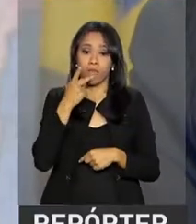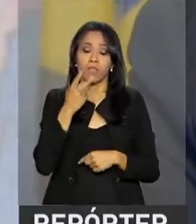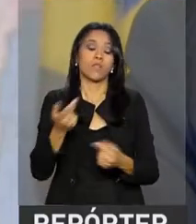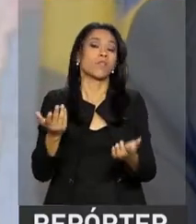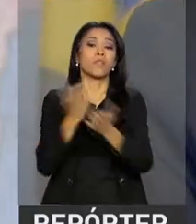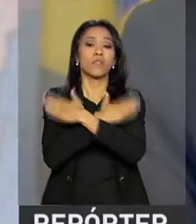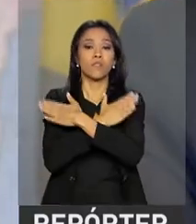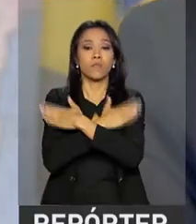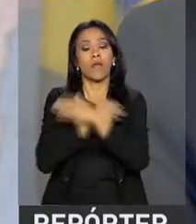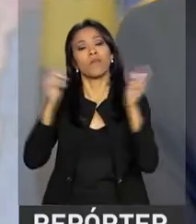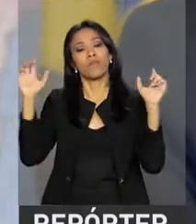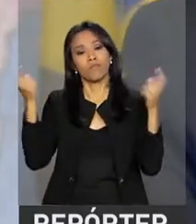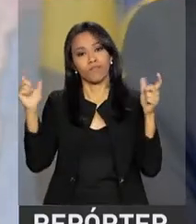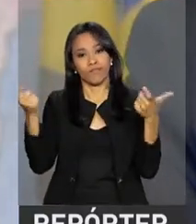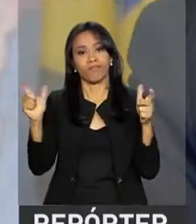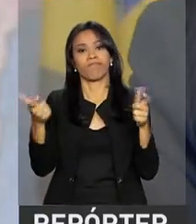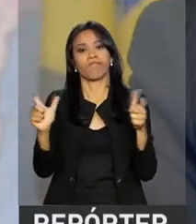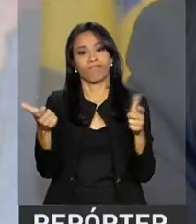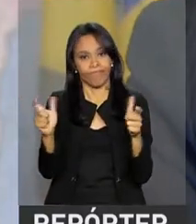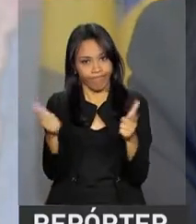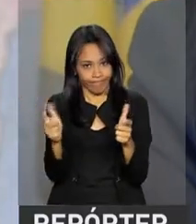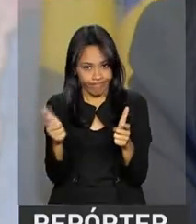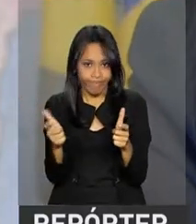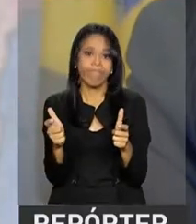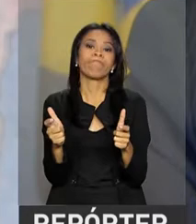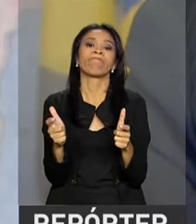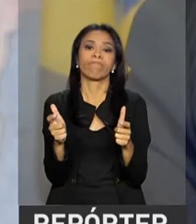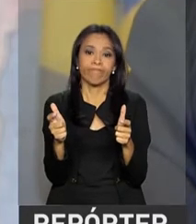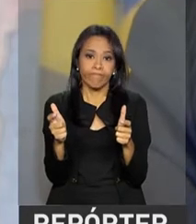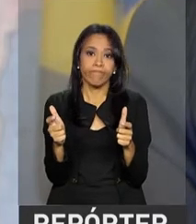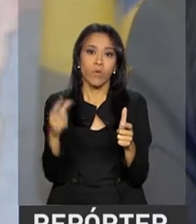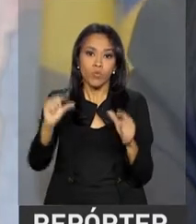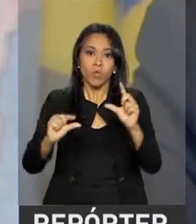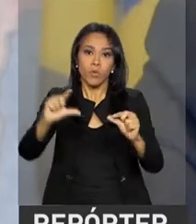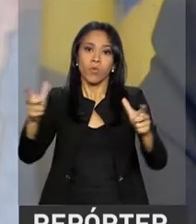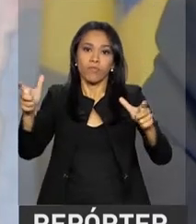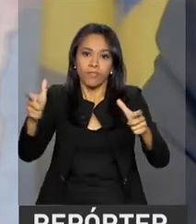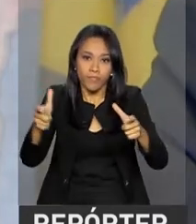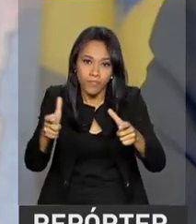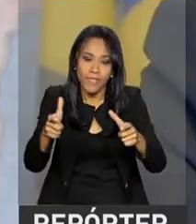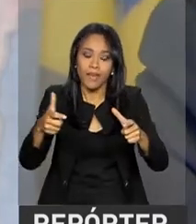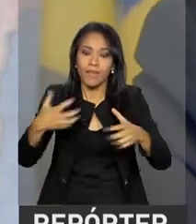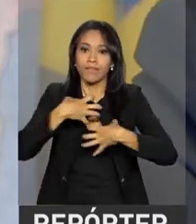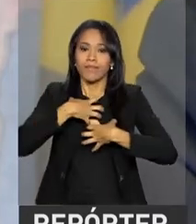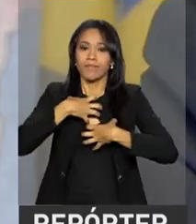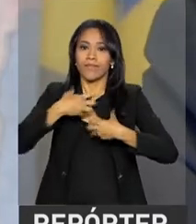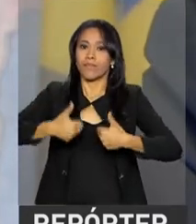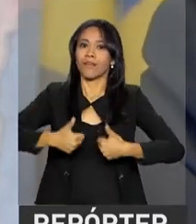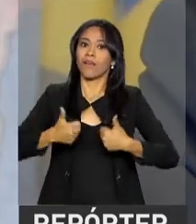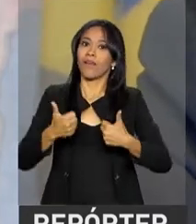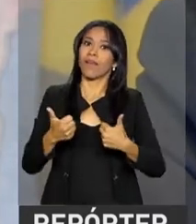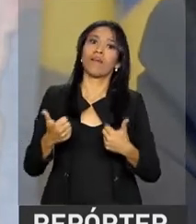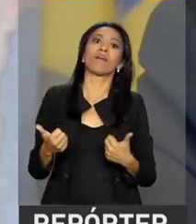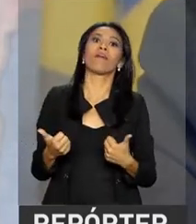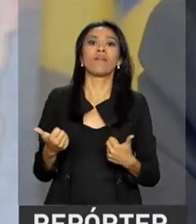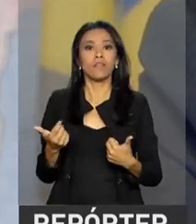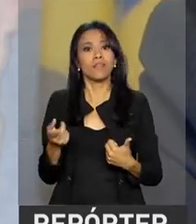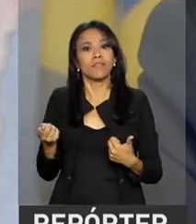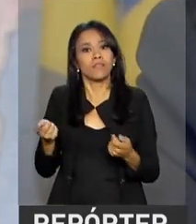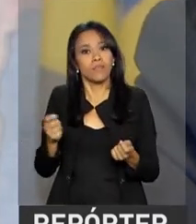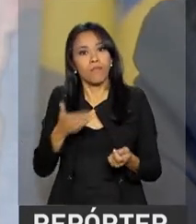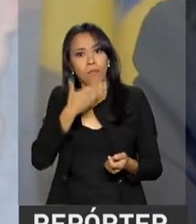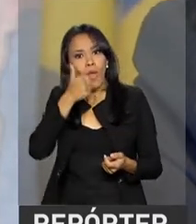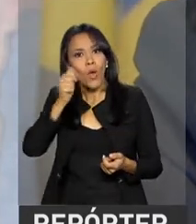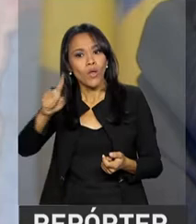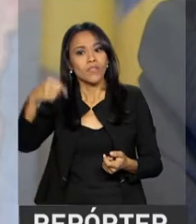paulatinamente constantemente não tem regredido isso também nos contagia também leva o ministério acredita que tempos melhores